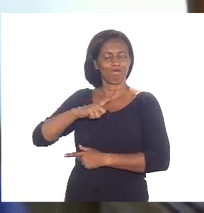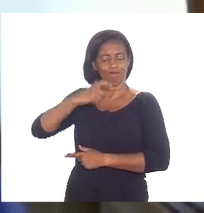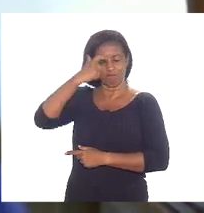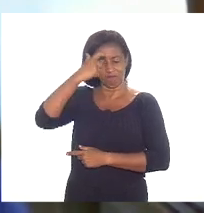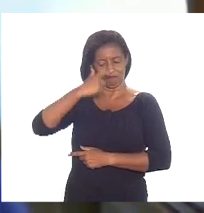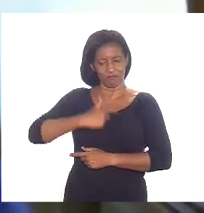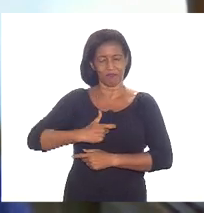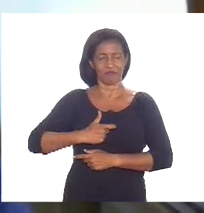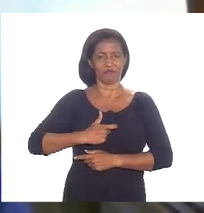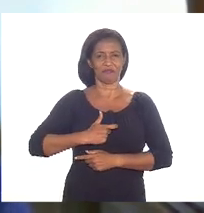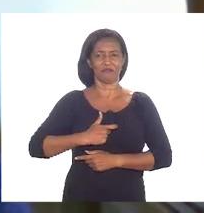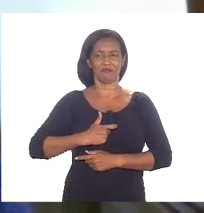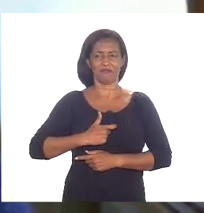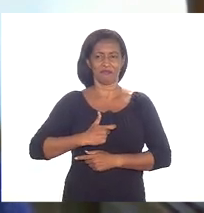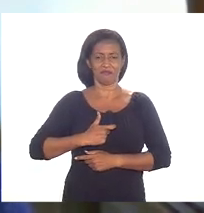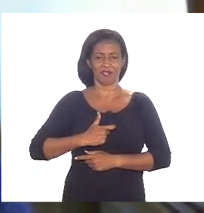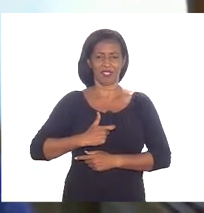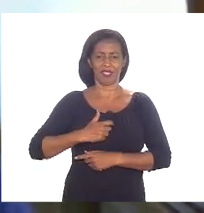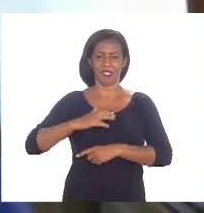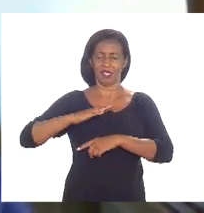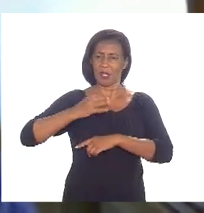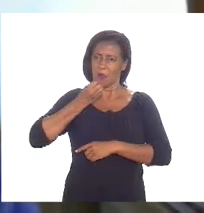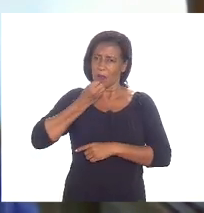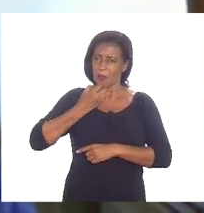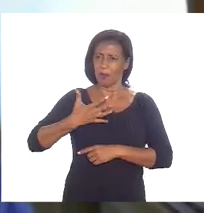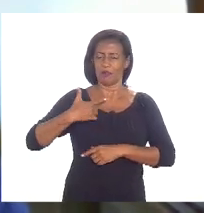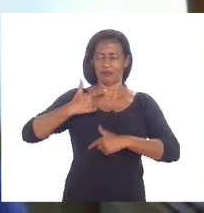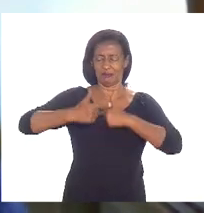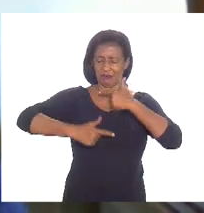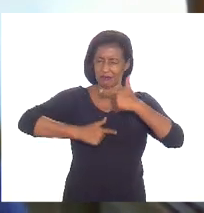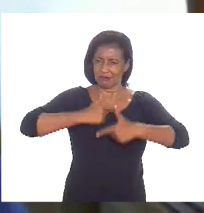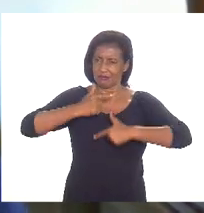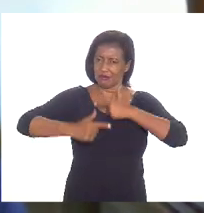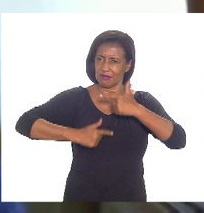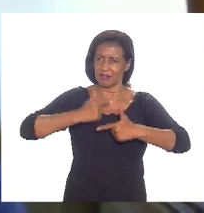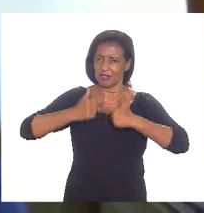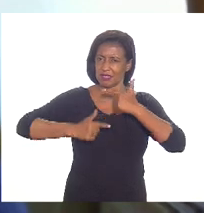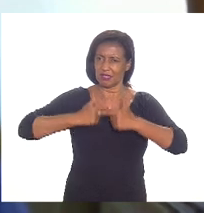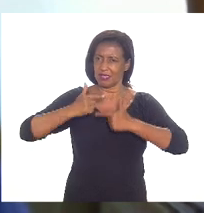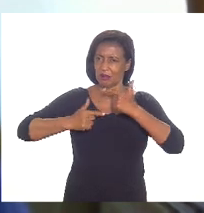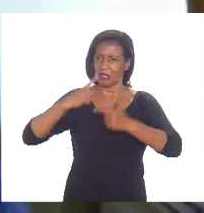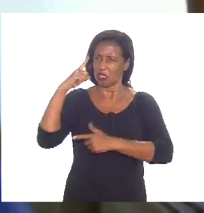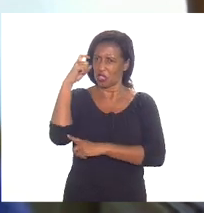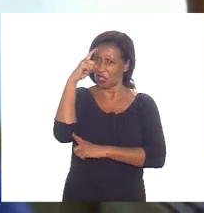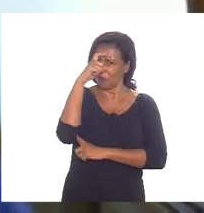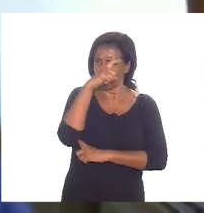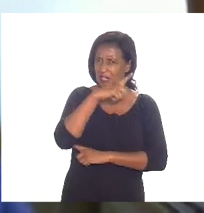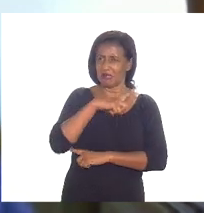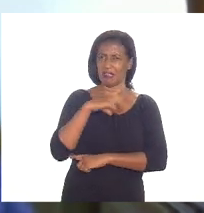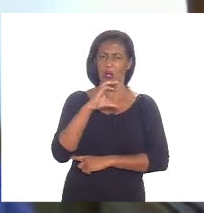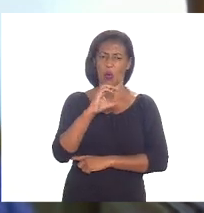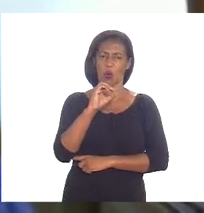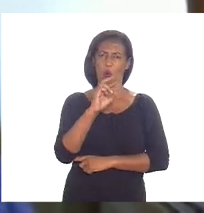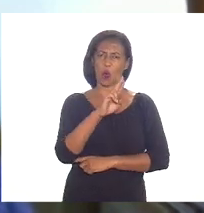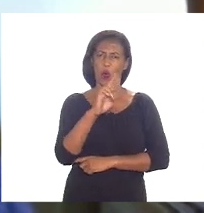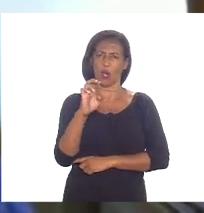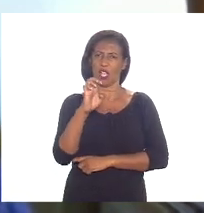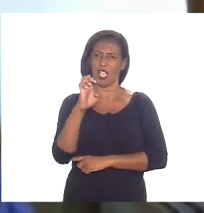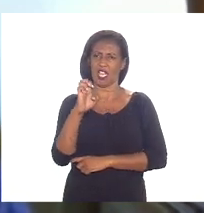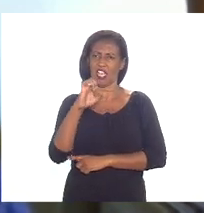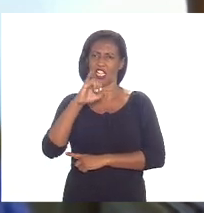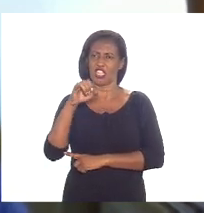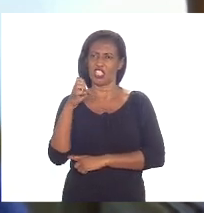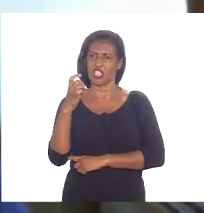devida para exercer essa função tão difícil de ser corregedor da Assembleia Legislativa do Estado